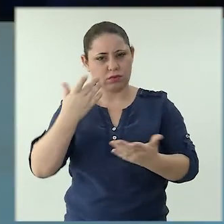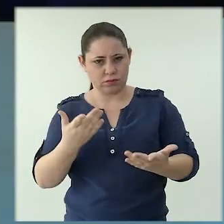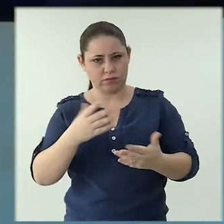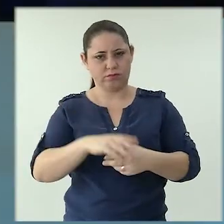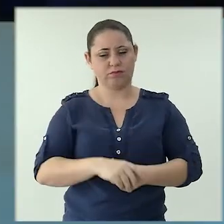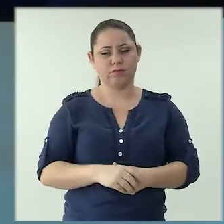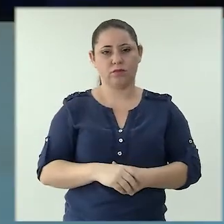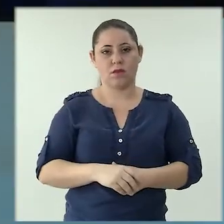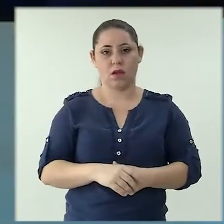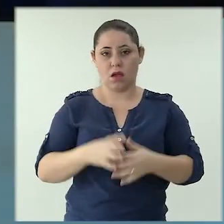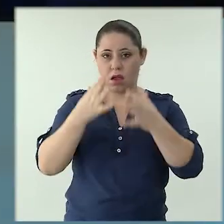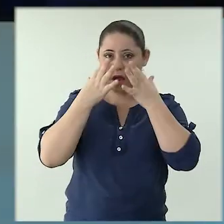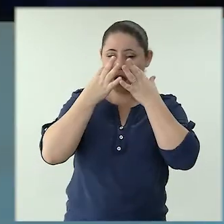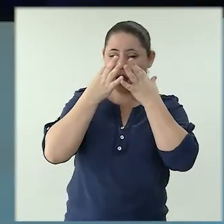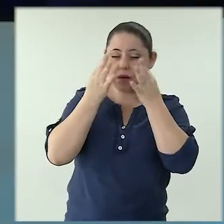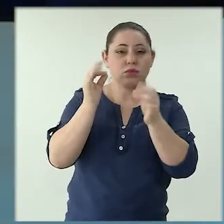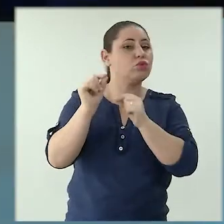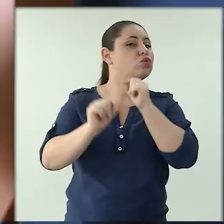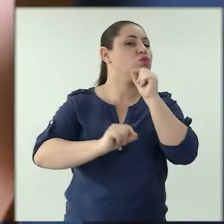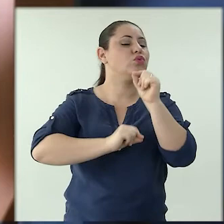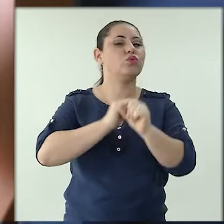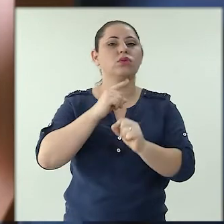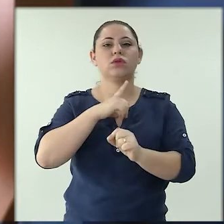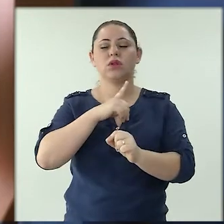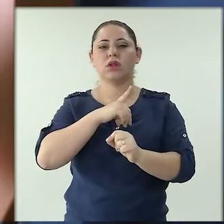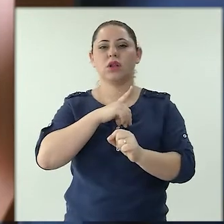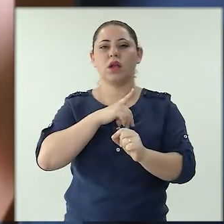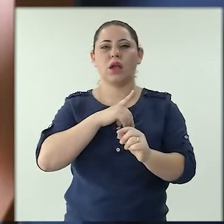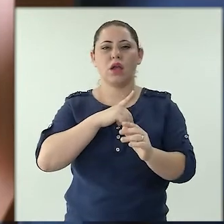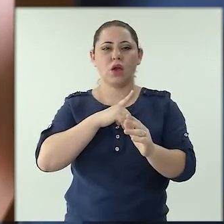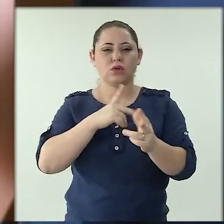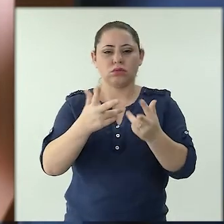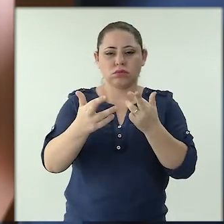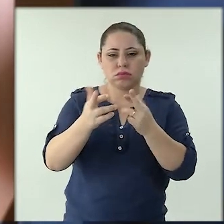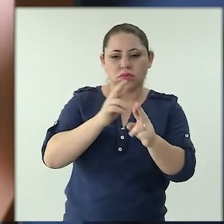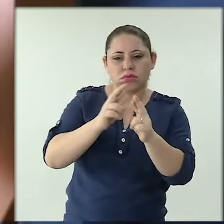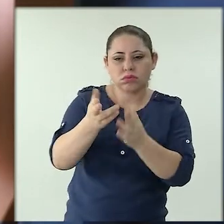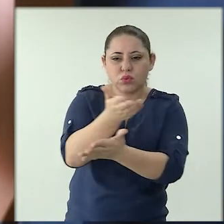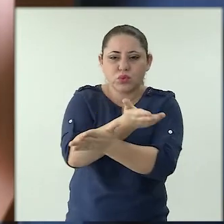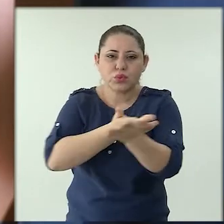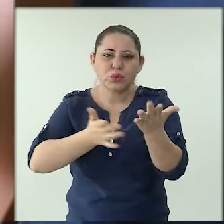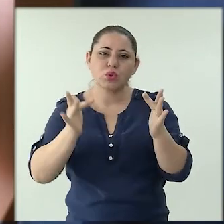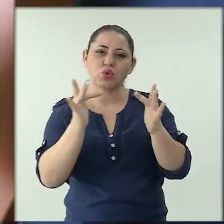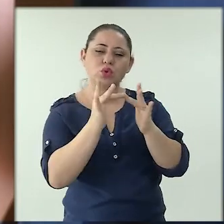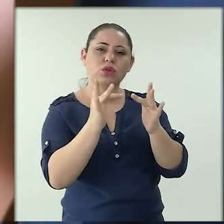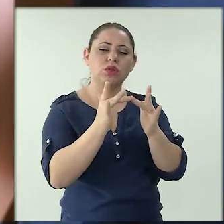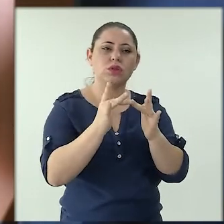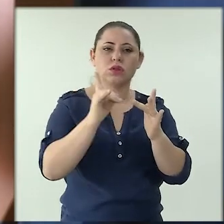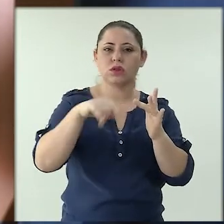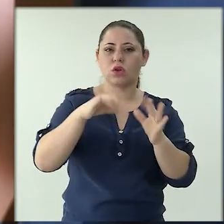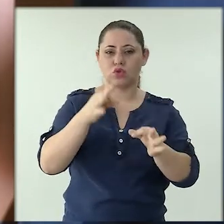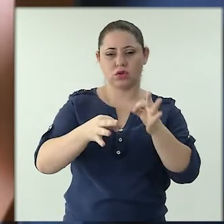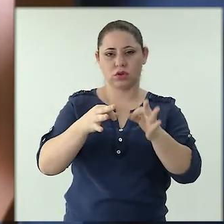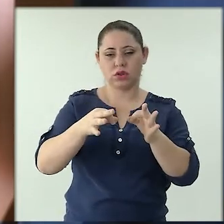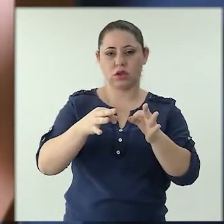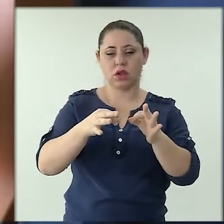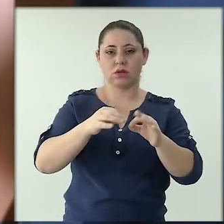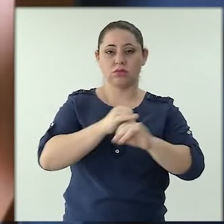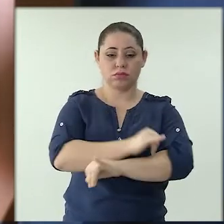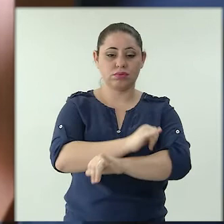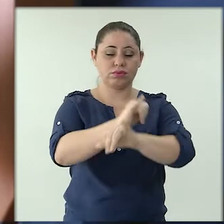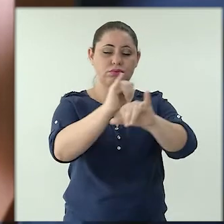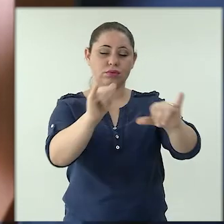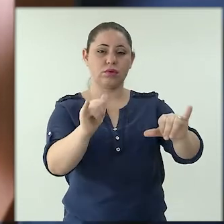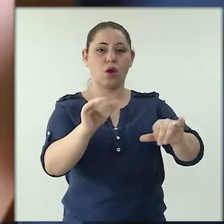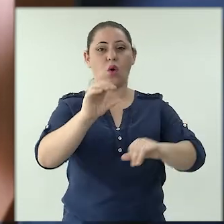observado que existe um fomento da mediação e da conciliação, são práticas que estão sendo difundidas pela Defensoria